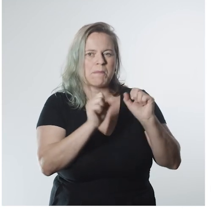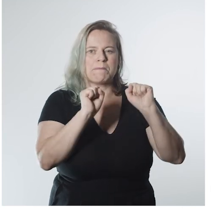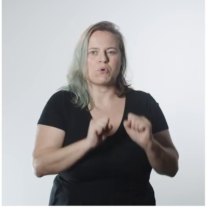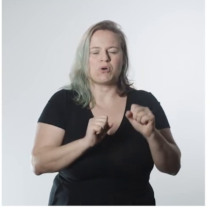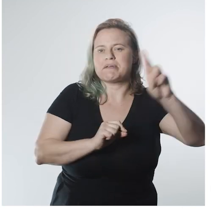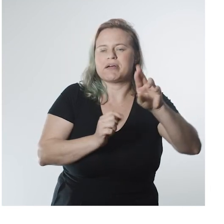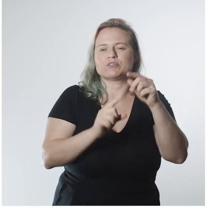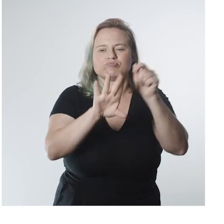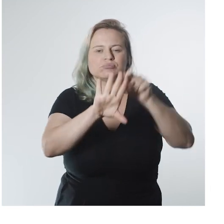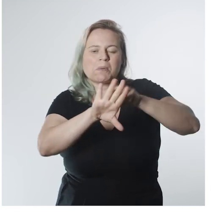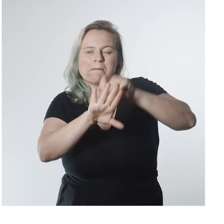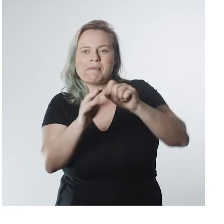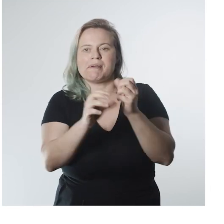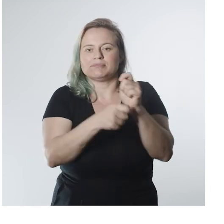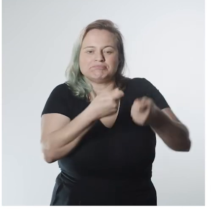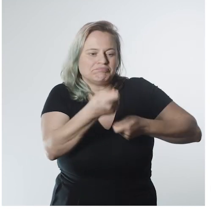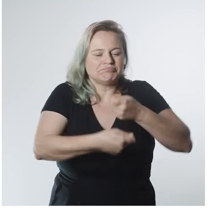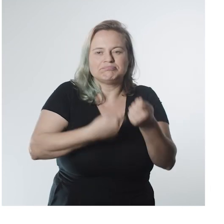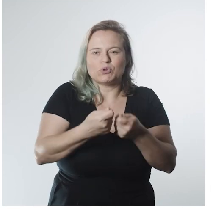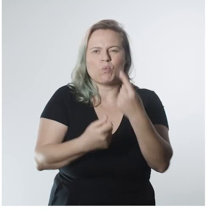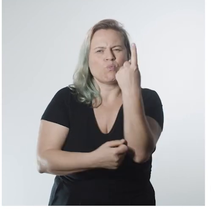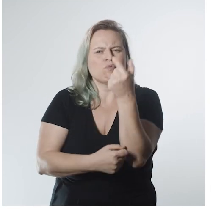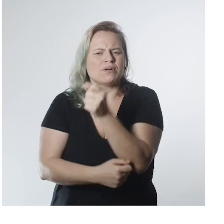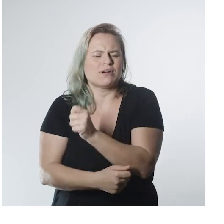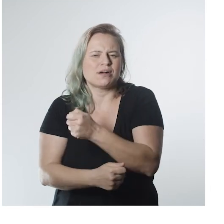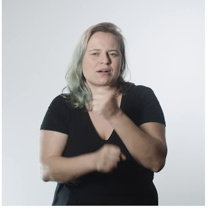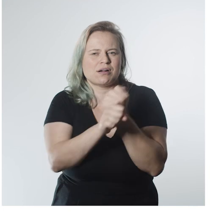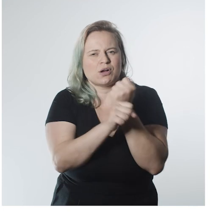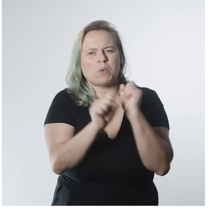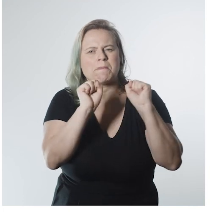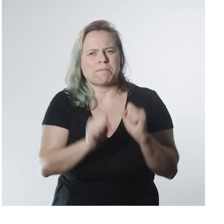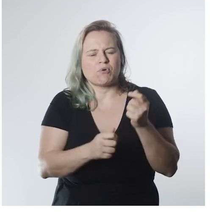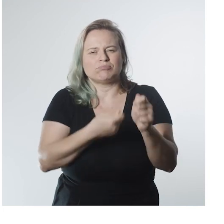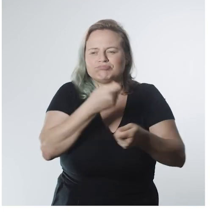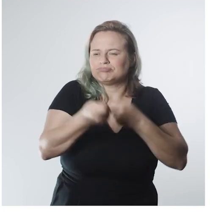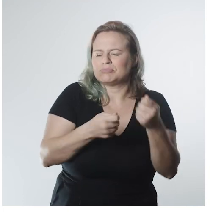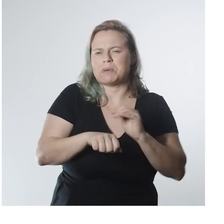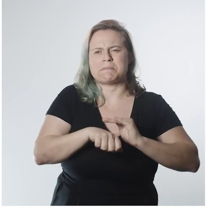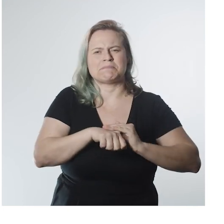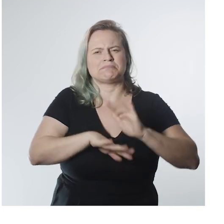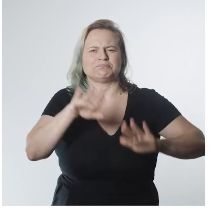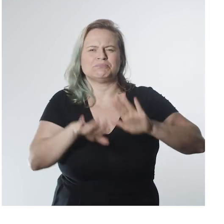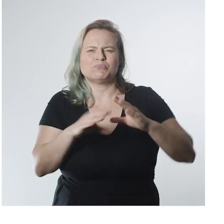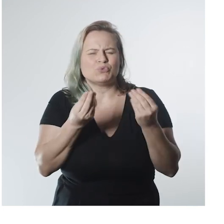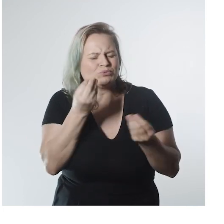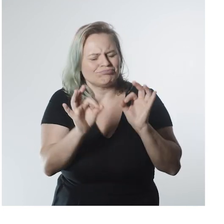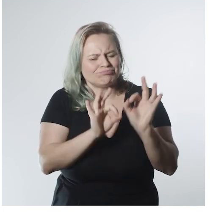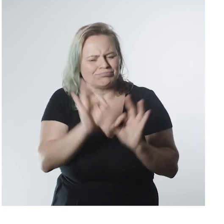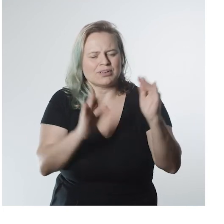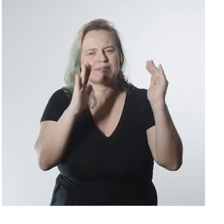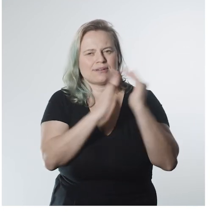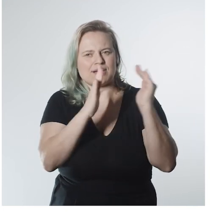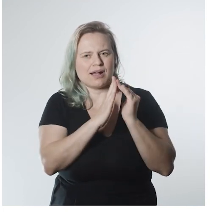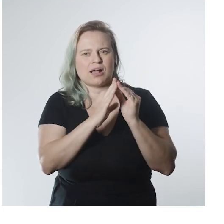mensal. Em um ano, você pode economizar mais de R$ 1.900 alternando entre alimentação preparada em casa e almoços